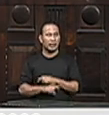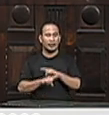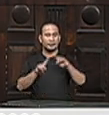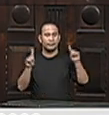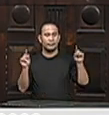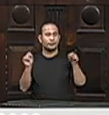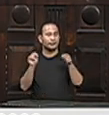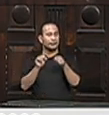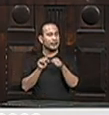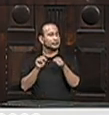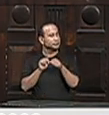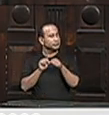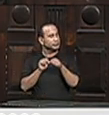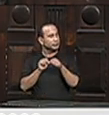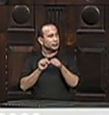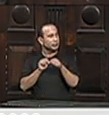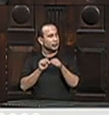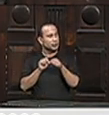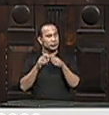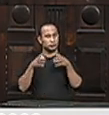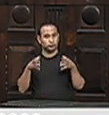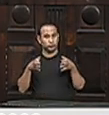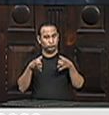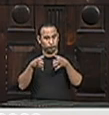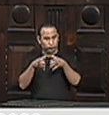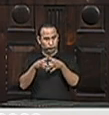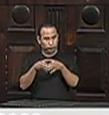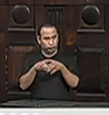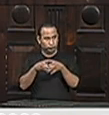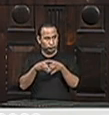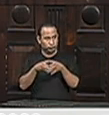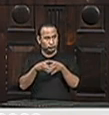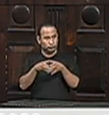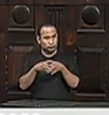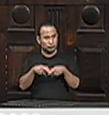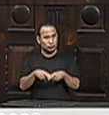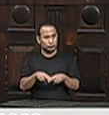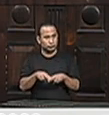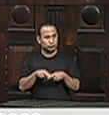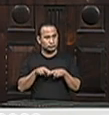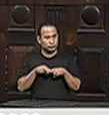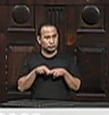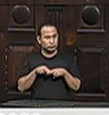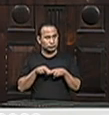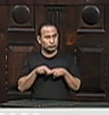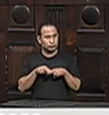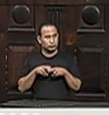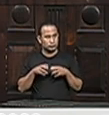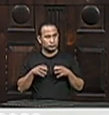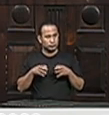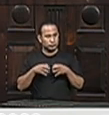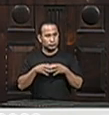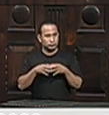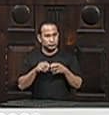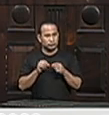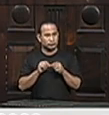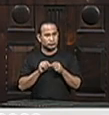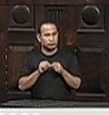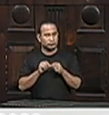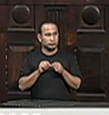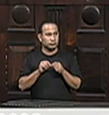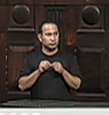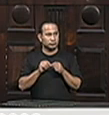categoria, as conquistas do CEP, em relação aos profissionais da educação. E eu estou aproveitando